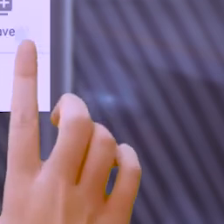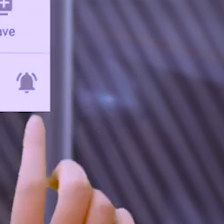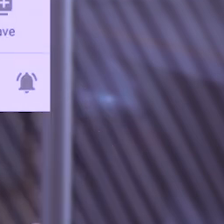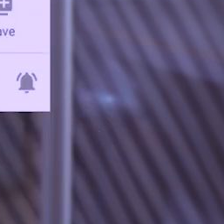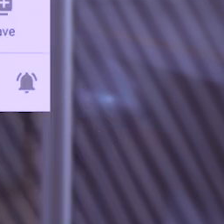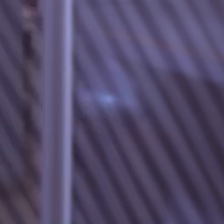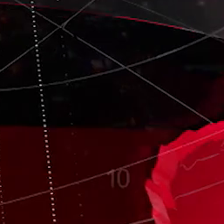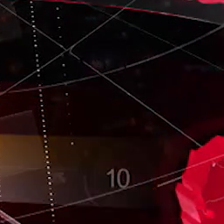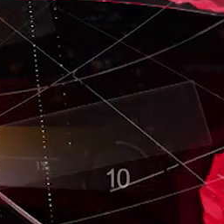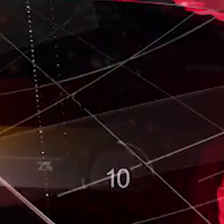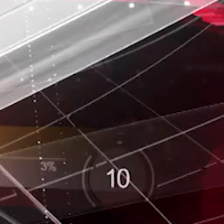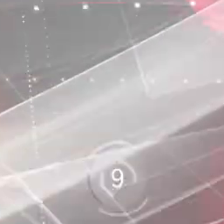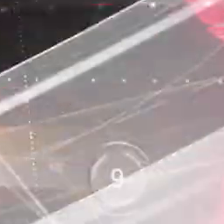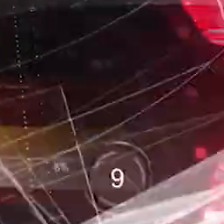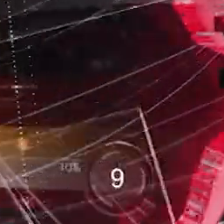de notificação.